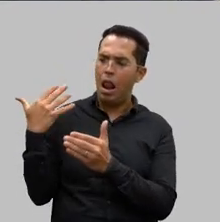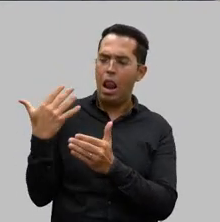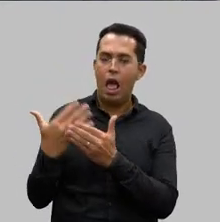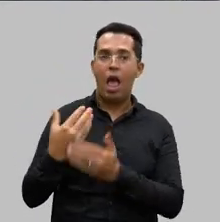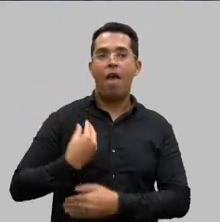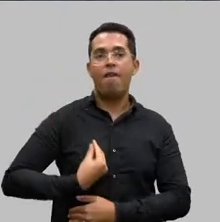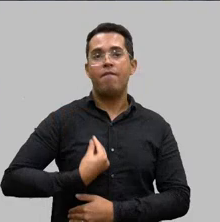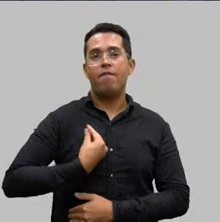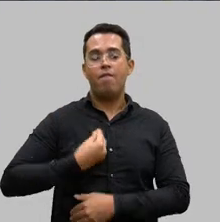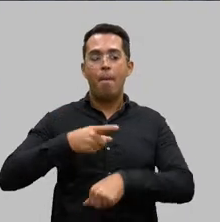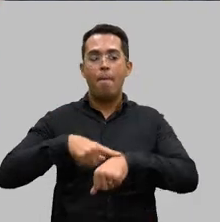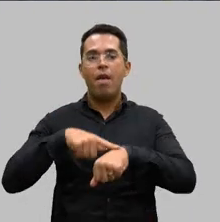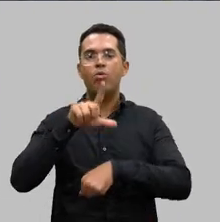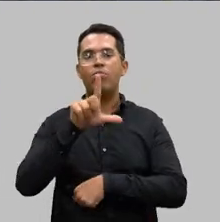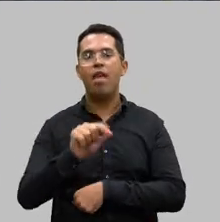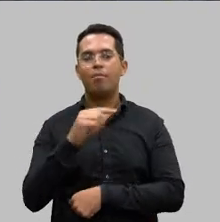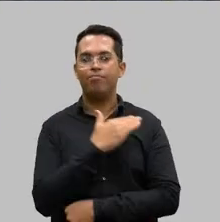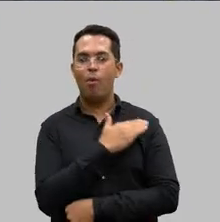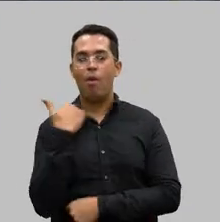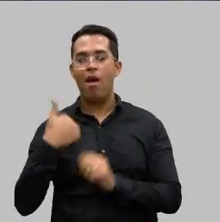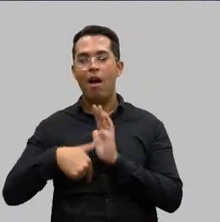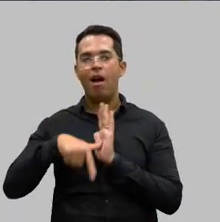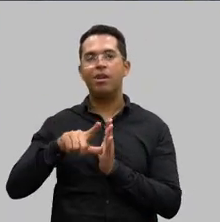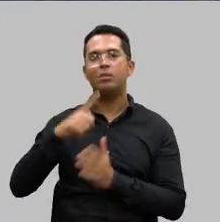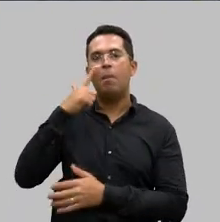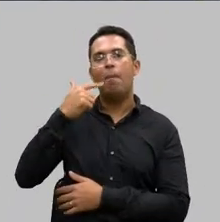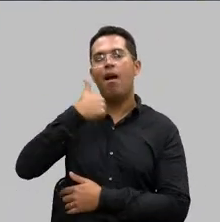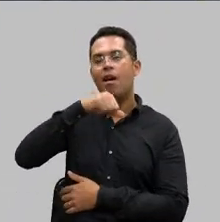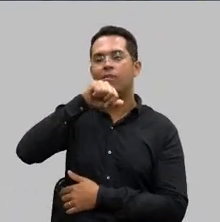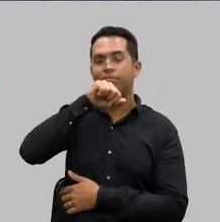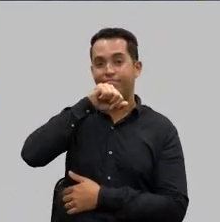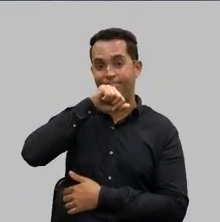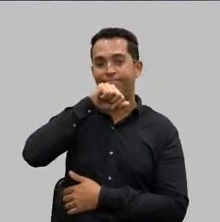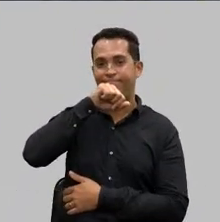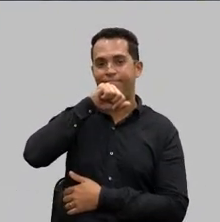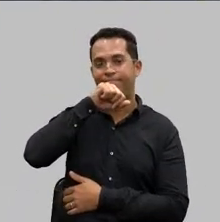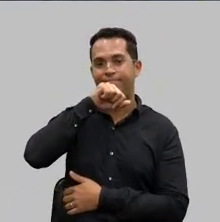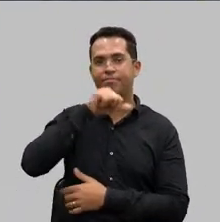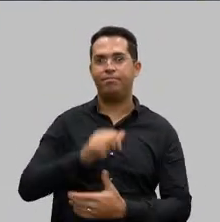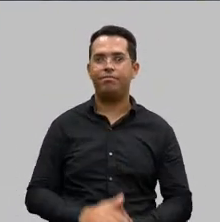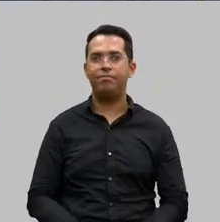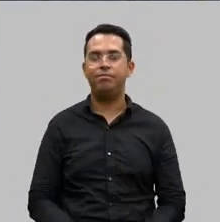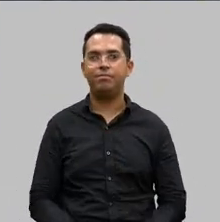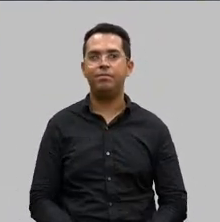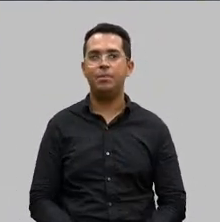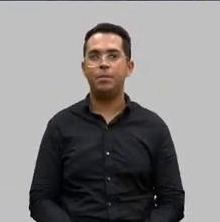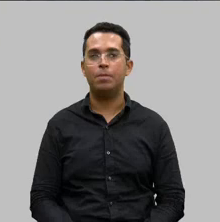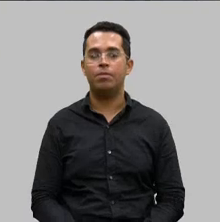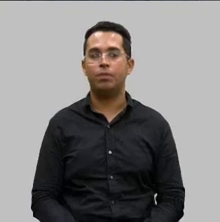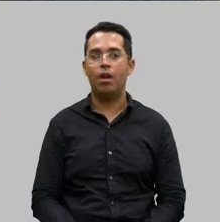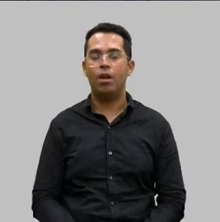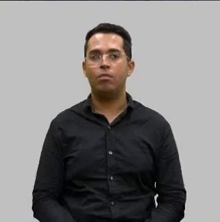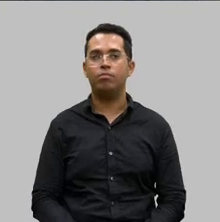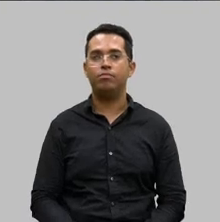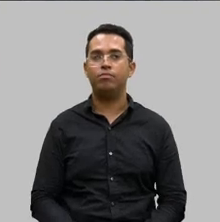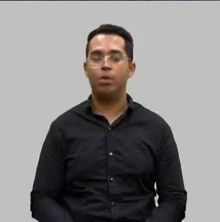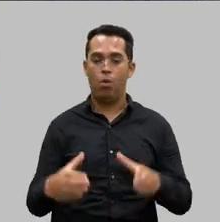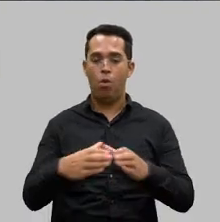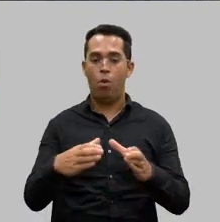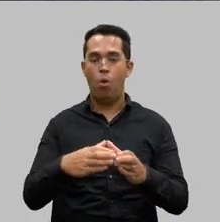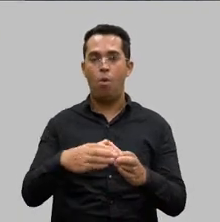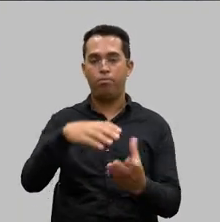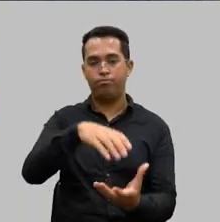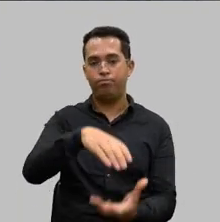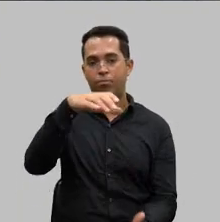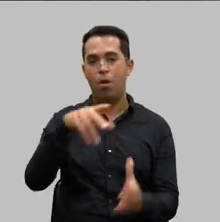pais então Aqueles que tinham atendimento complementar da instituição mas que tinha sua família